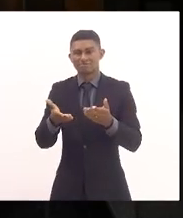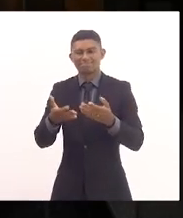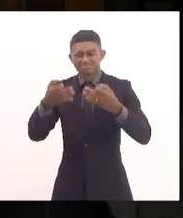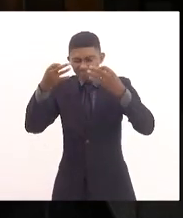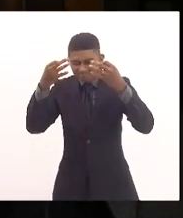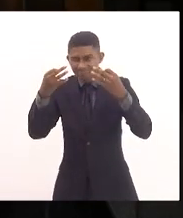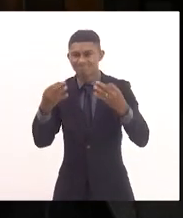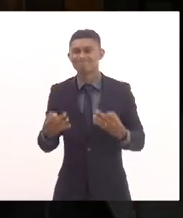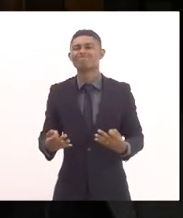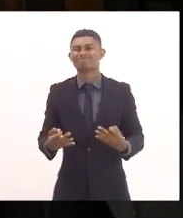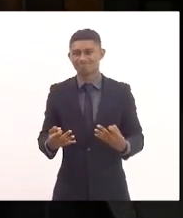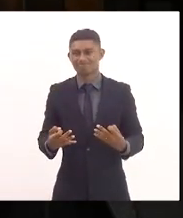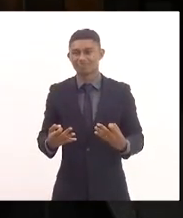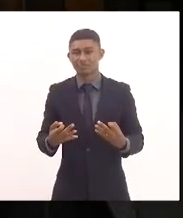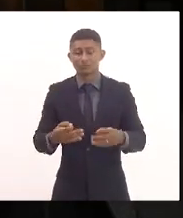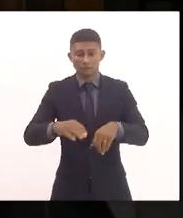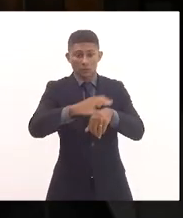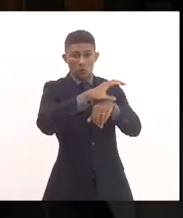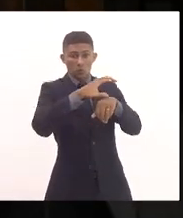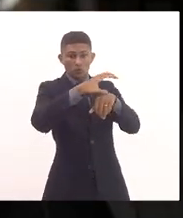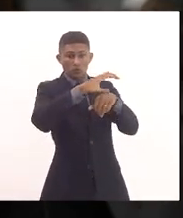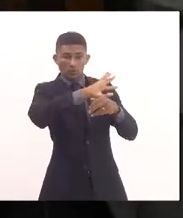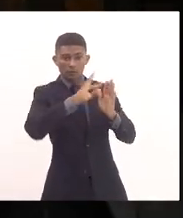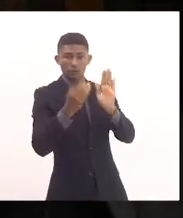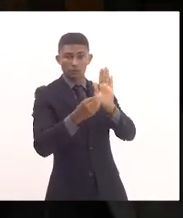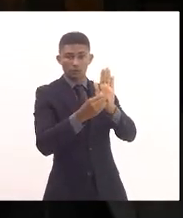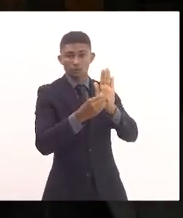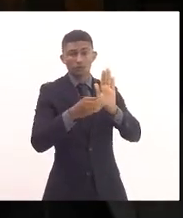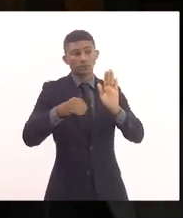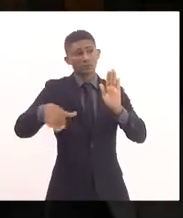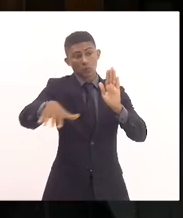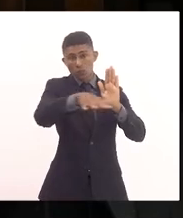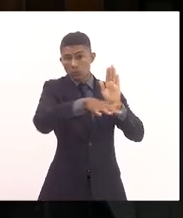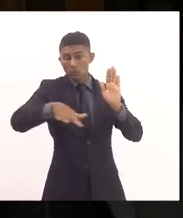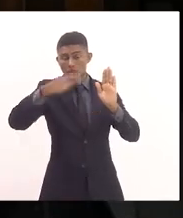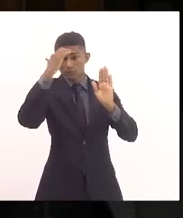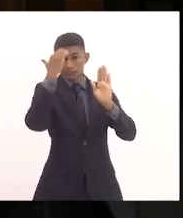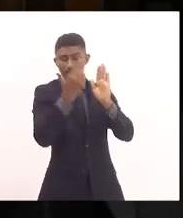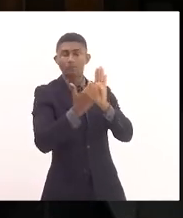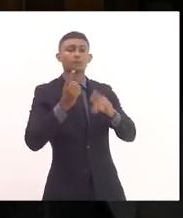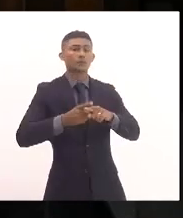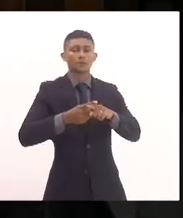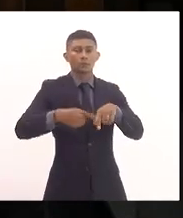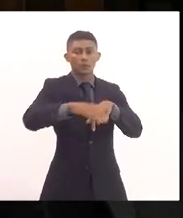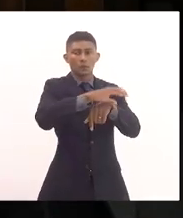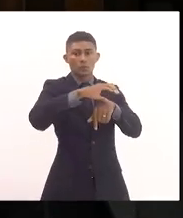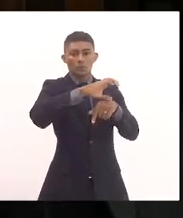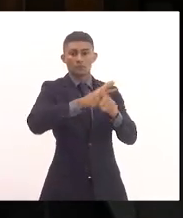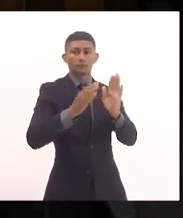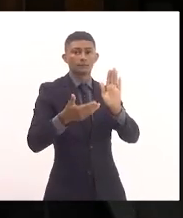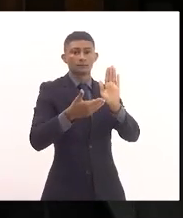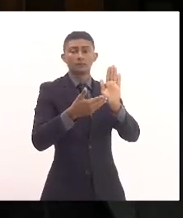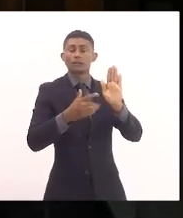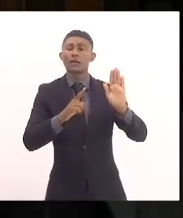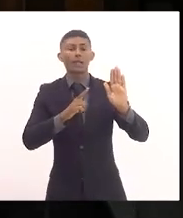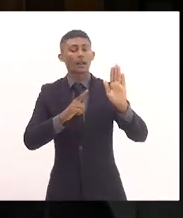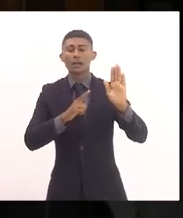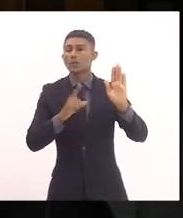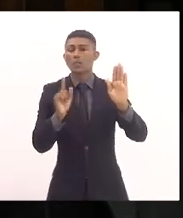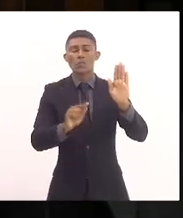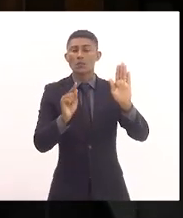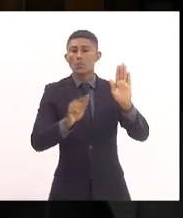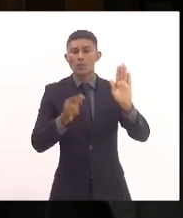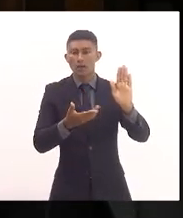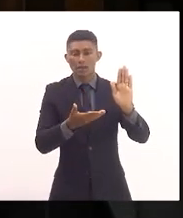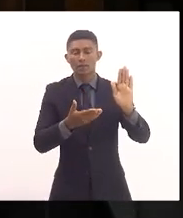um ponto da Constituição seja cumprido, porque a Constituição prevê que recursos do FECAM